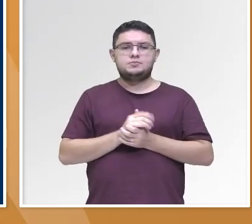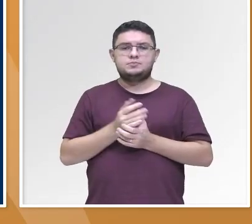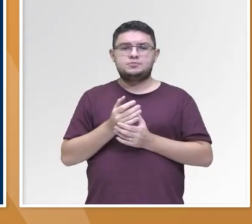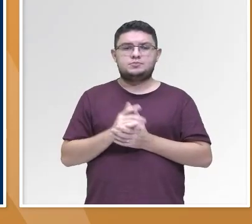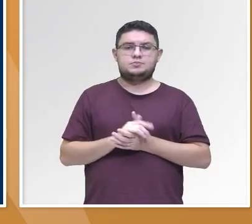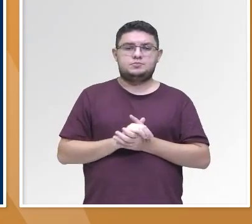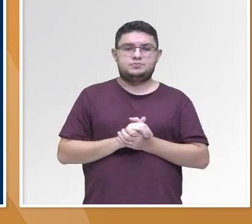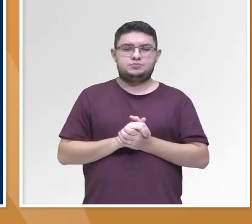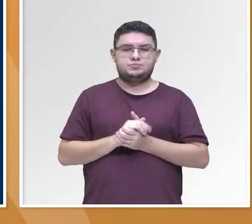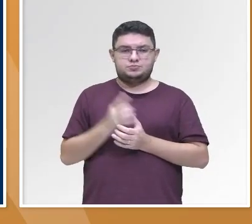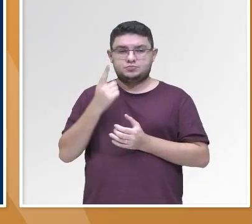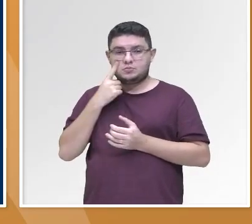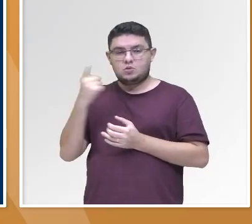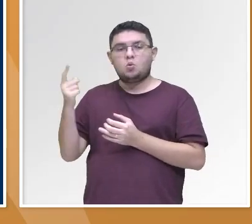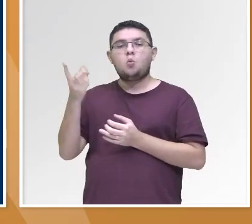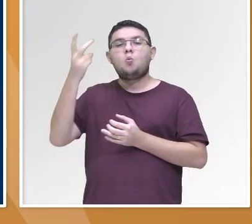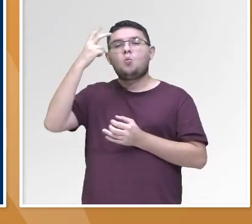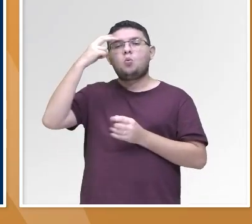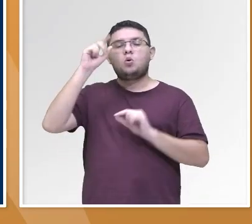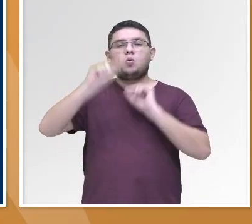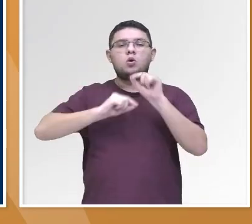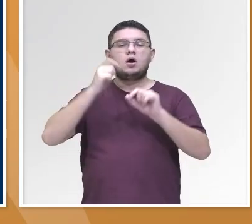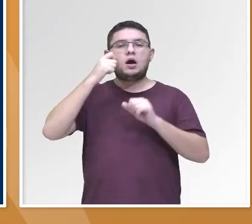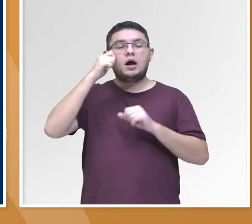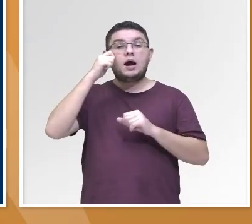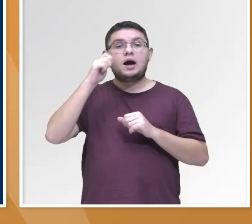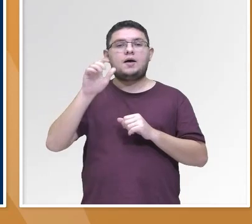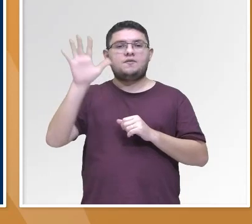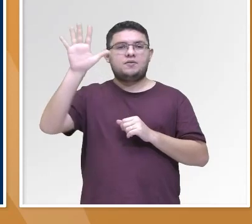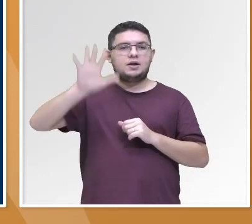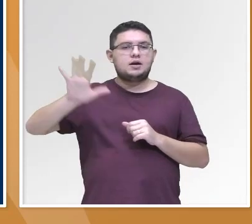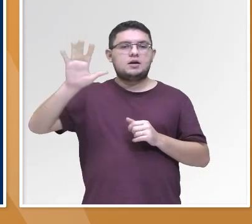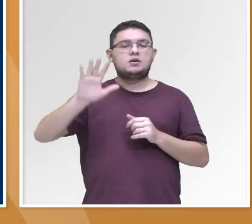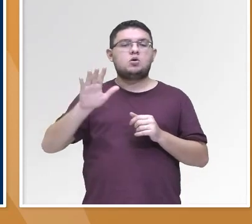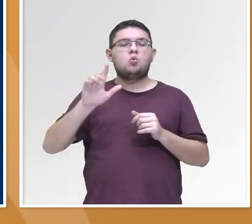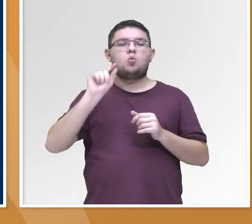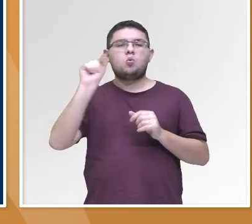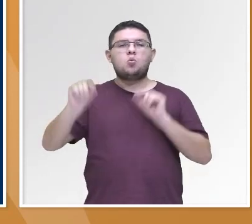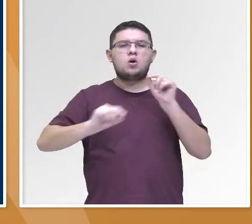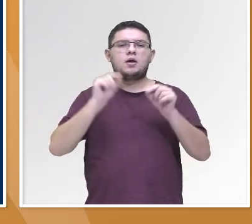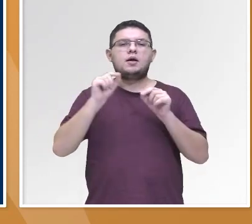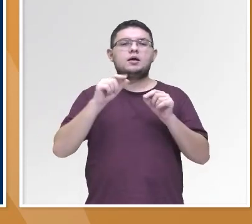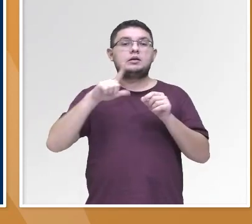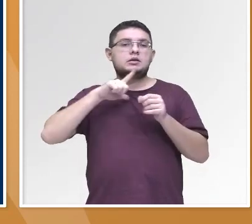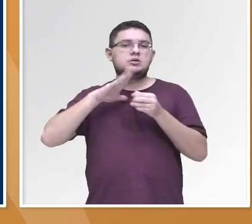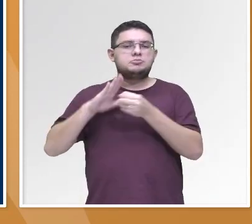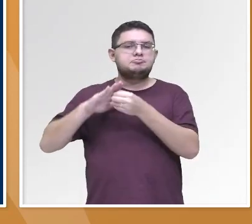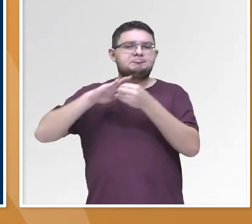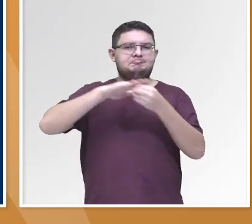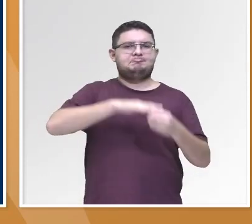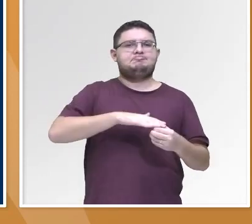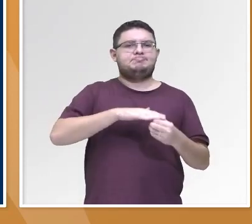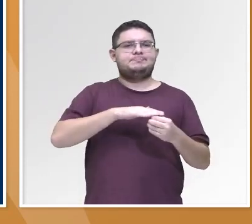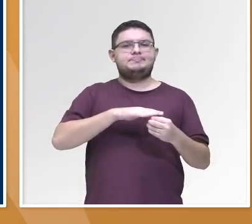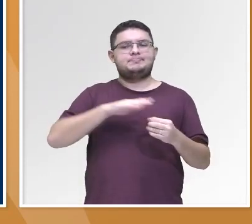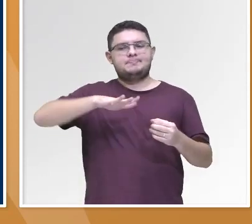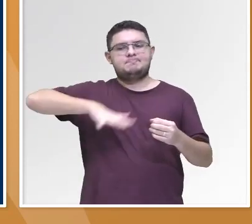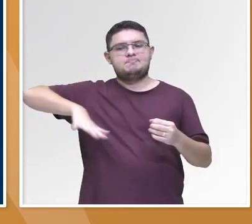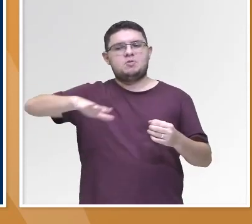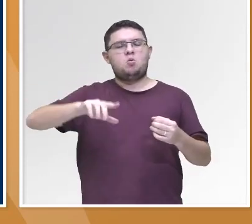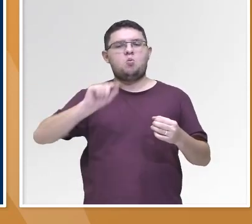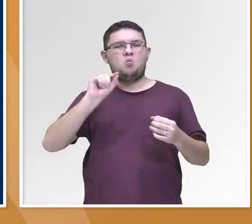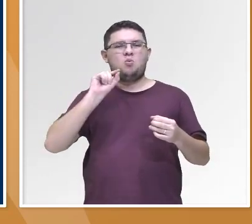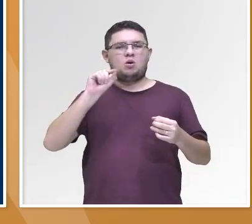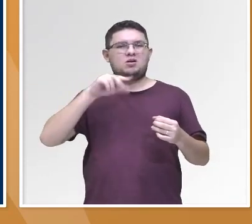A cultura africana foi geralmente suprimida pelos colonizadores. Na colônia, os escravos aprendiam português,